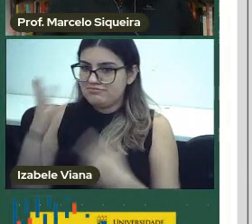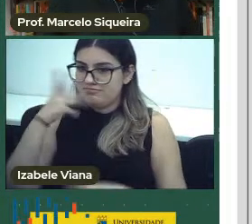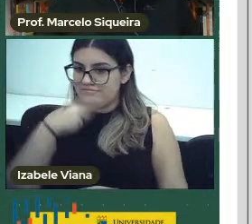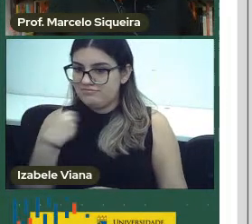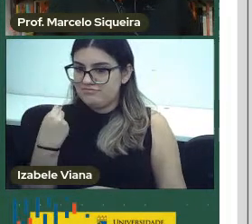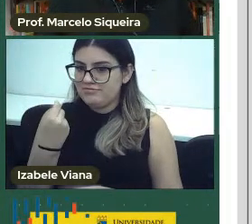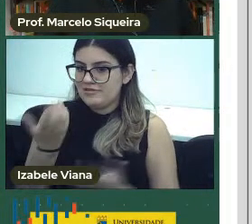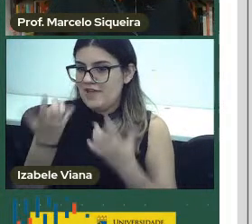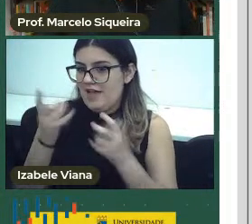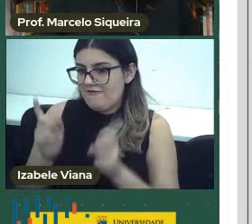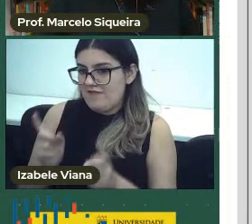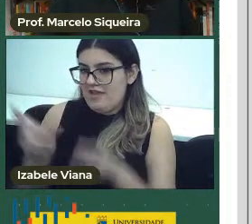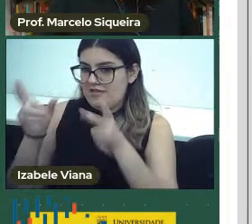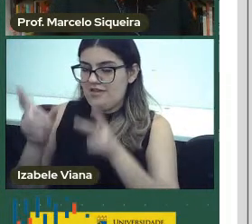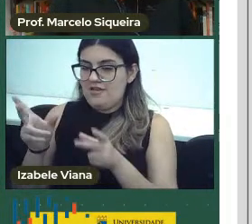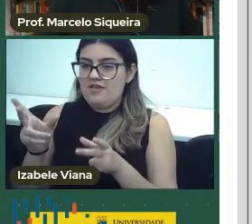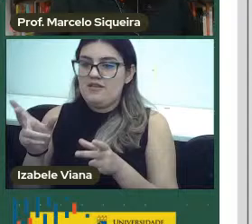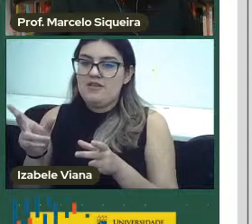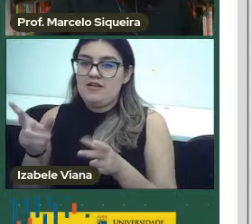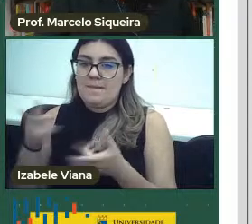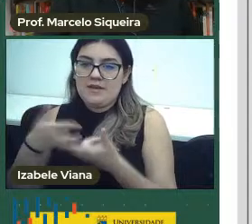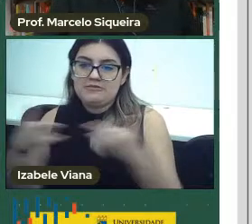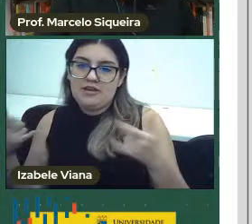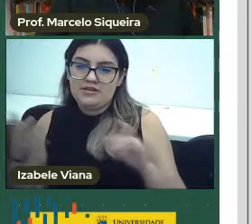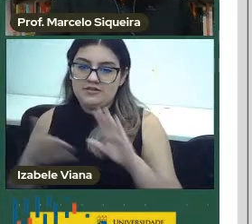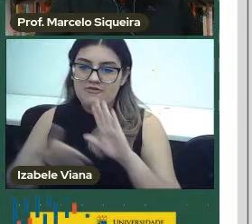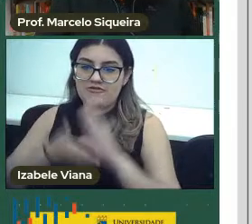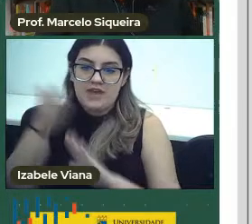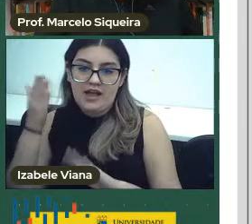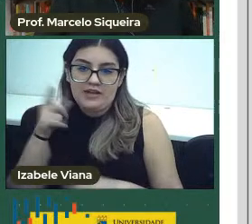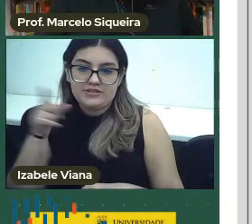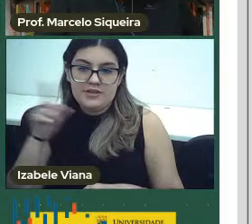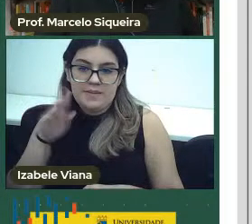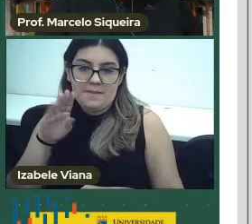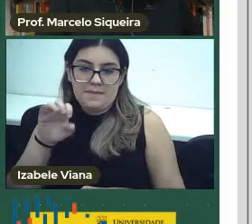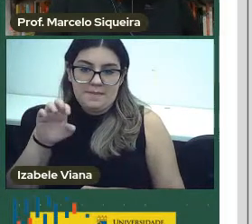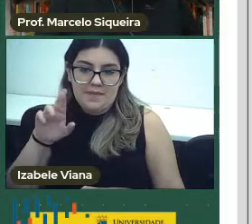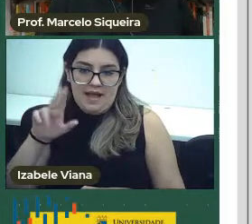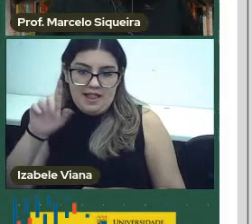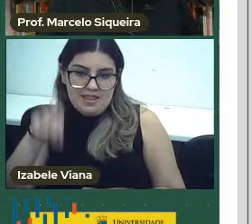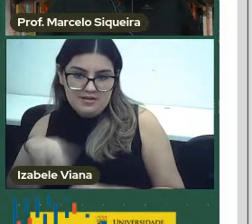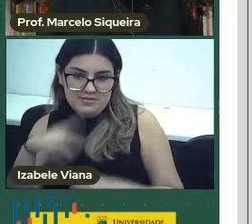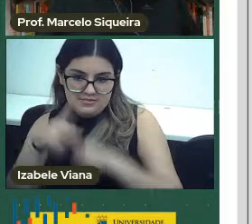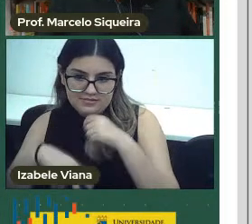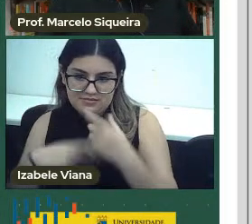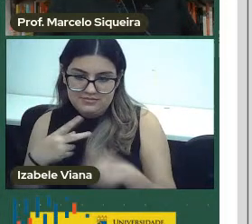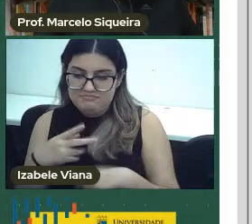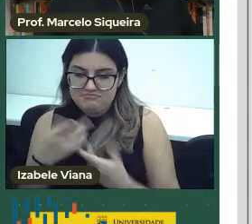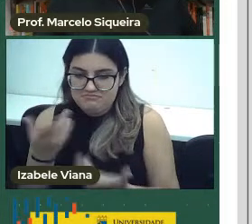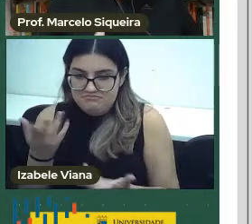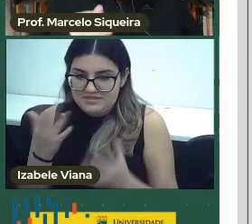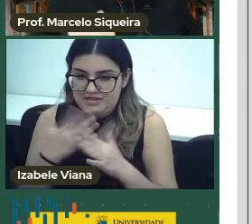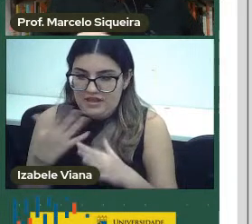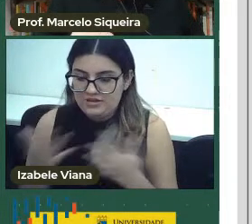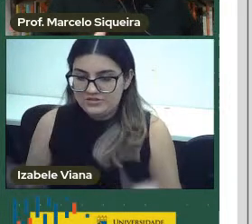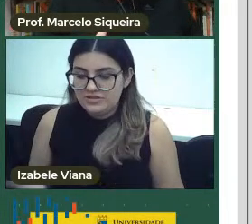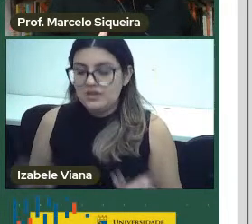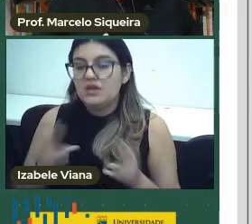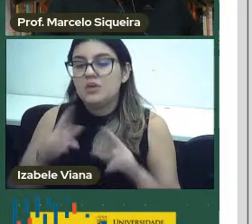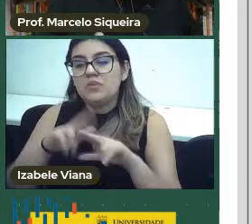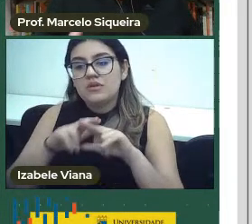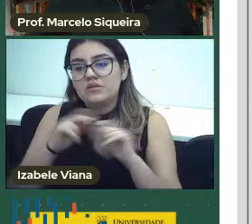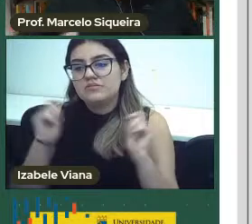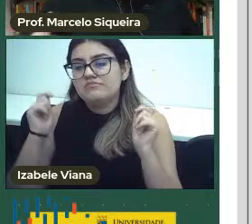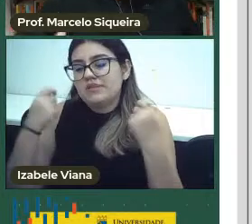sempre quando a gente trata uma documentação, sobretudo a documentação visual, Nós temos que perceber essas dinâmicas